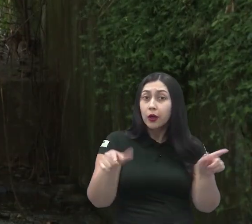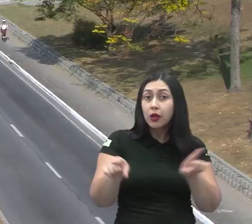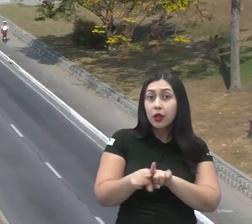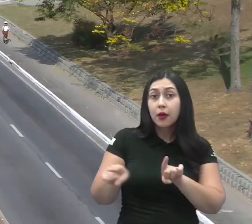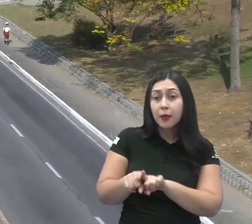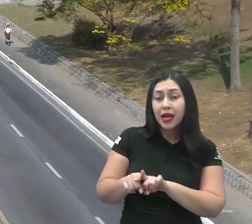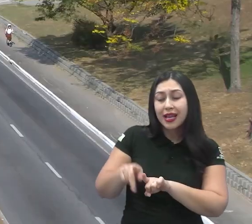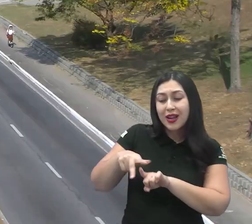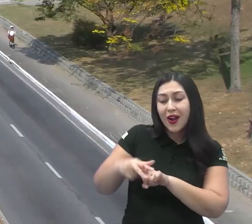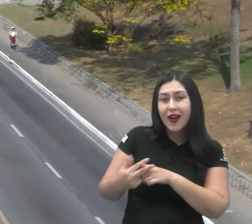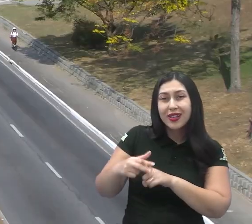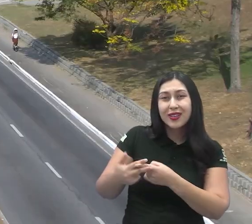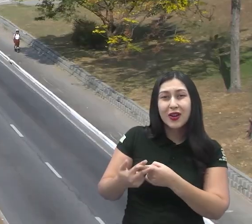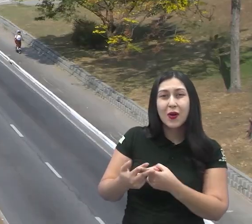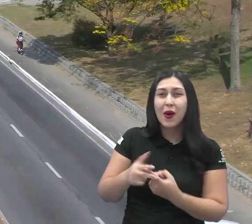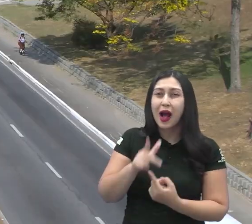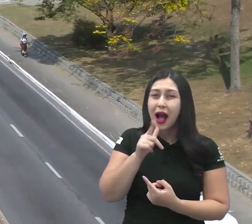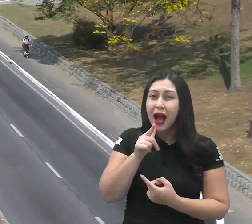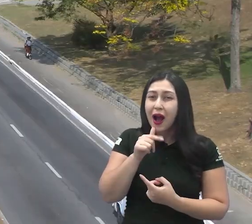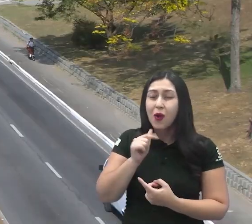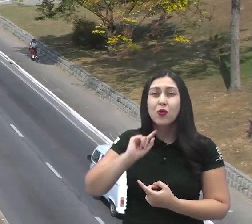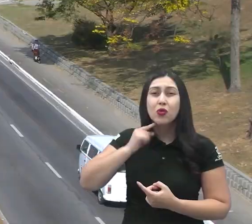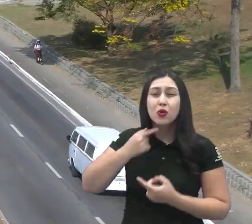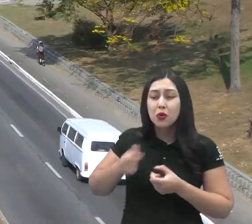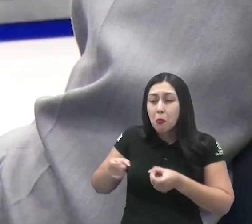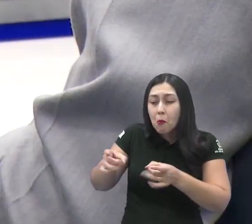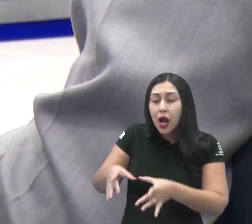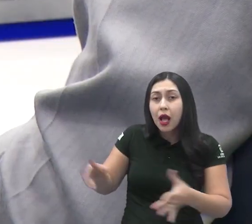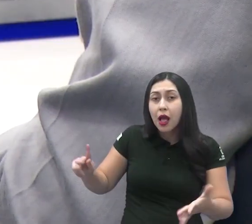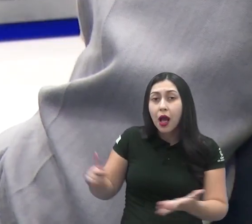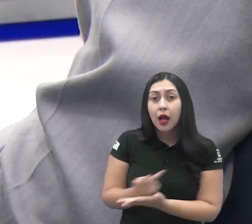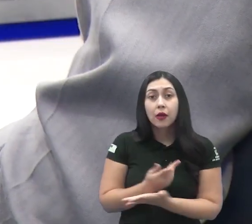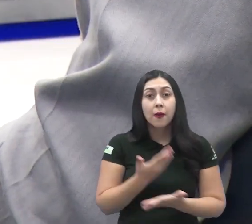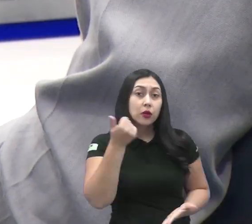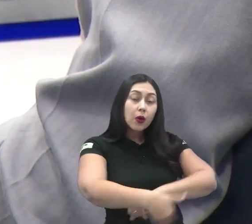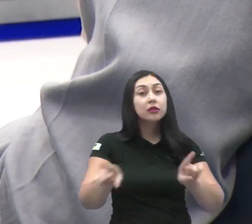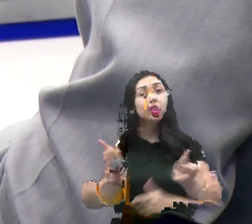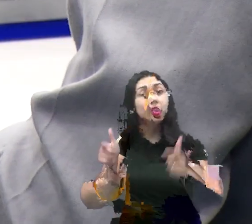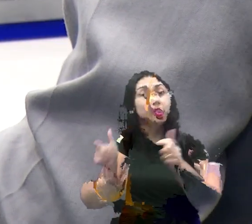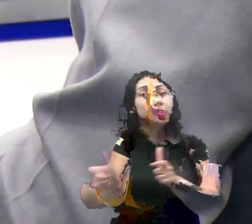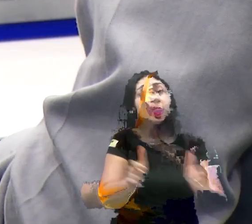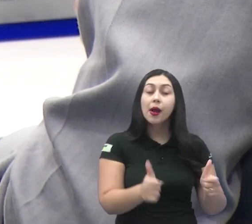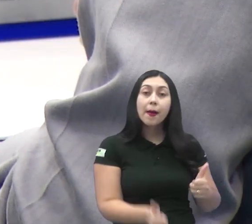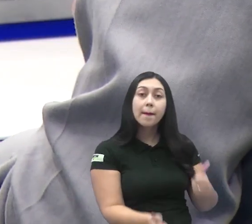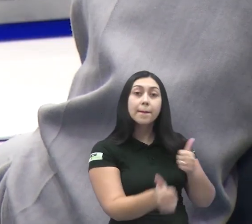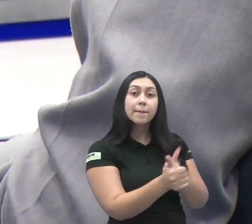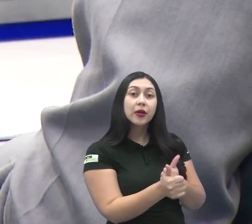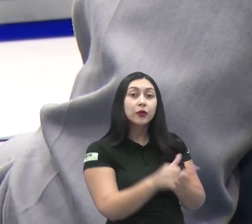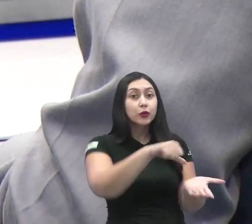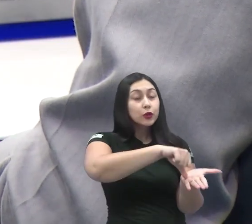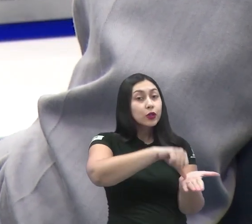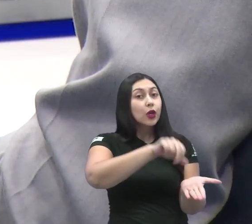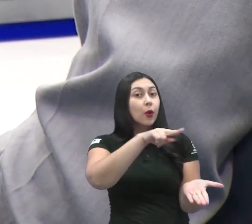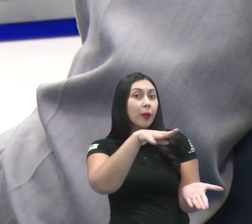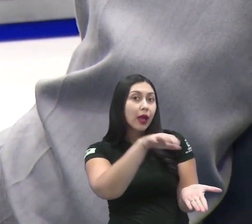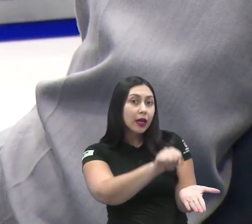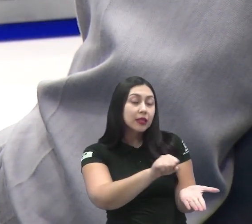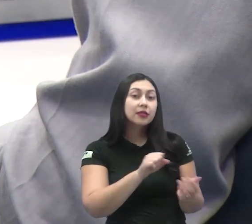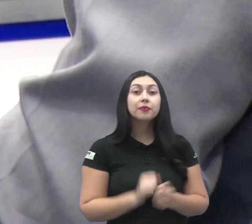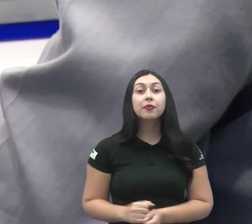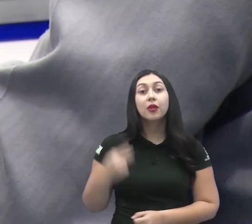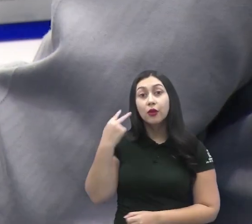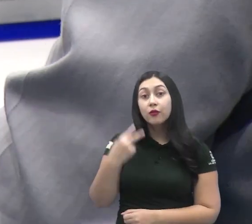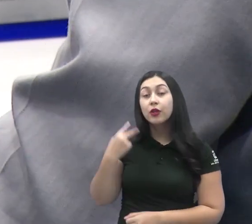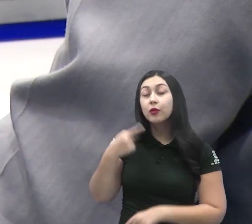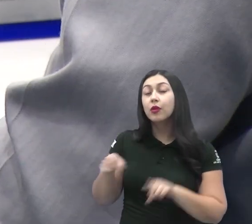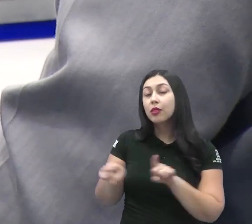esgoto, melhorias viárias nas estradas municipais, implantação de travessias elevadas e reforço de sinalização